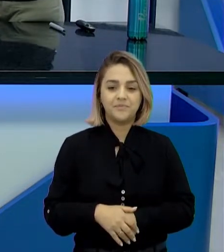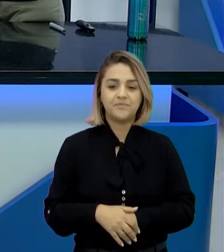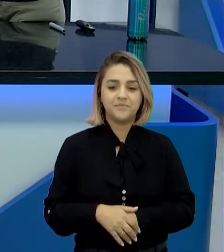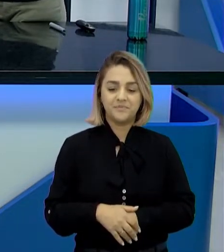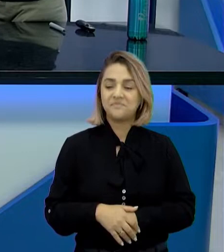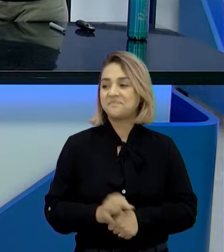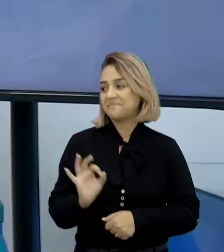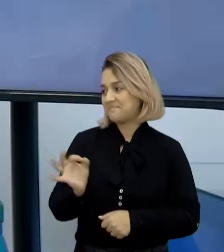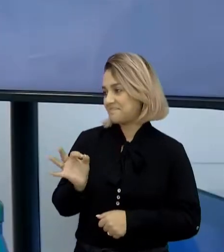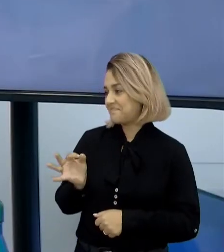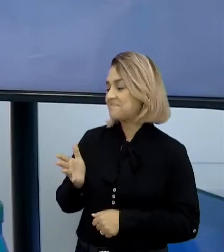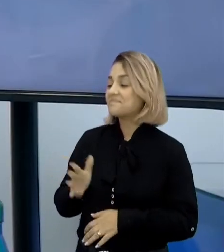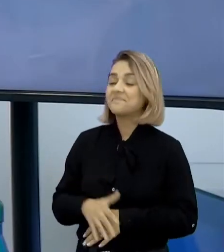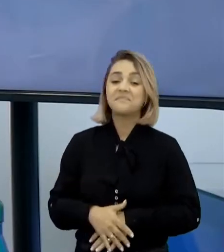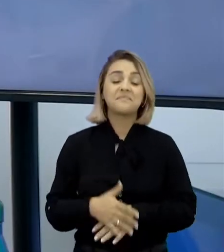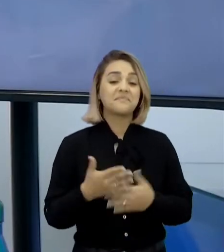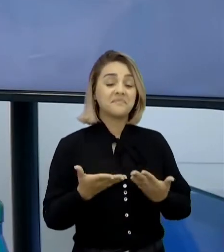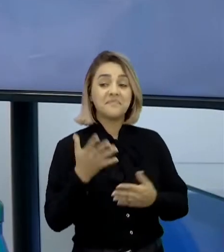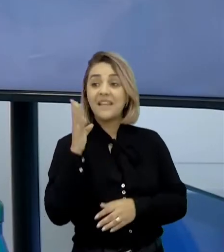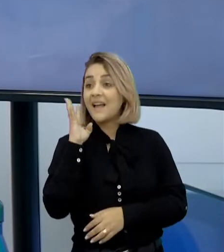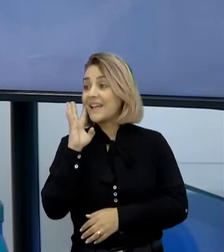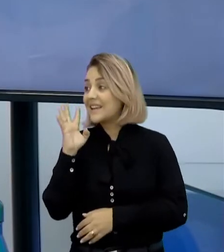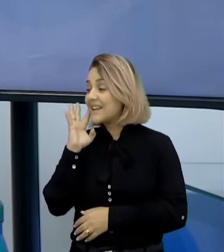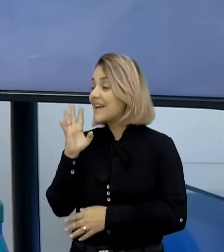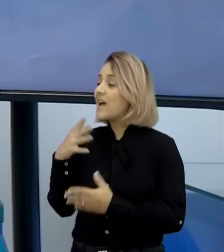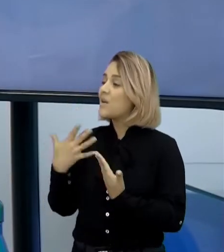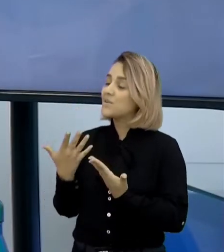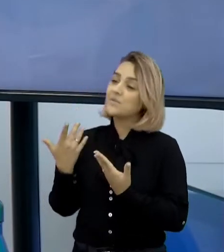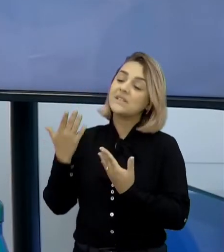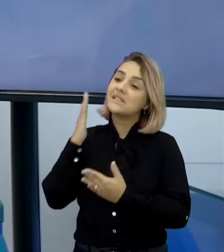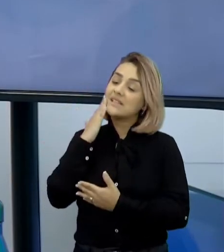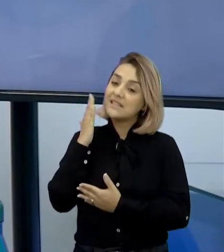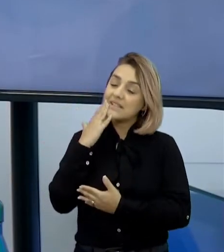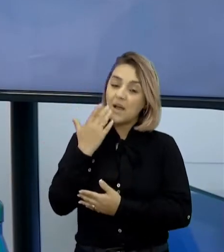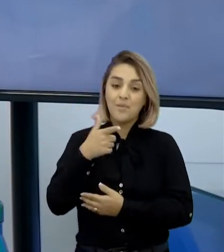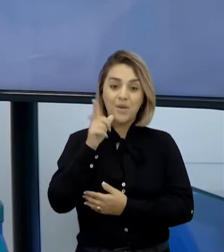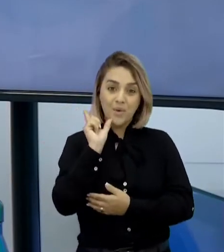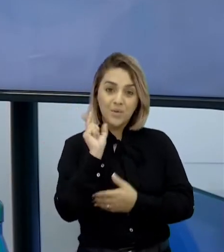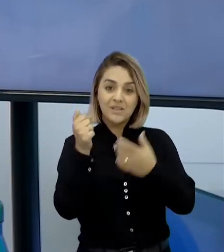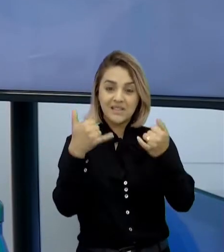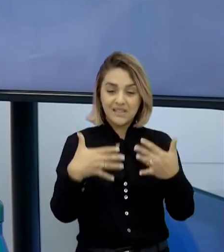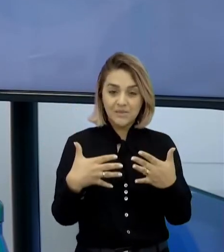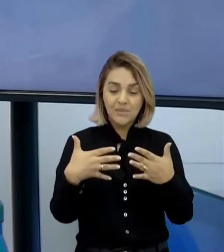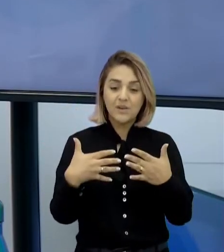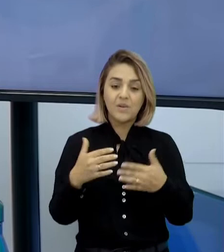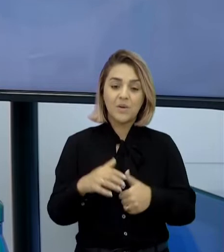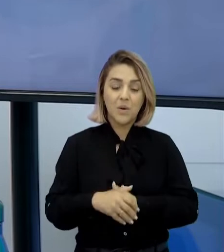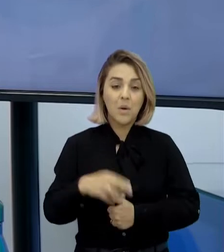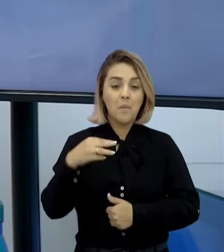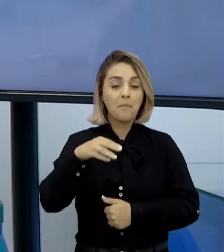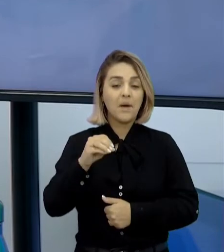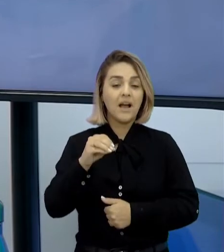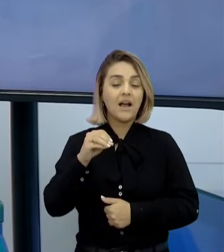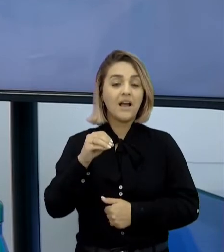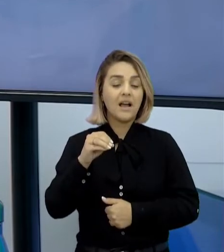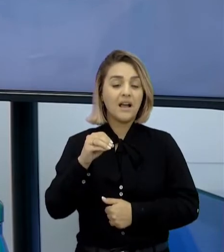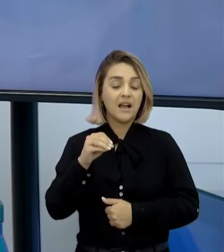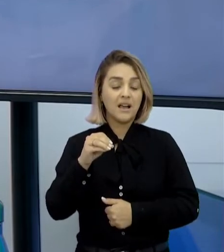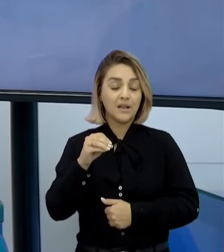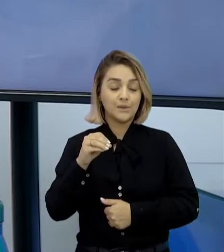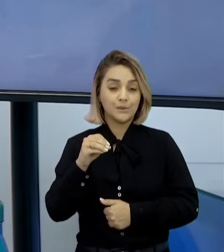sabe disso. E é legal que acaba retomando o que nós falamos ontem lá sobre o Mano Brown, né? Que é legal que